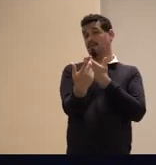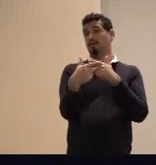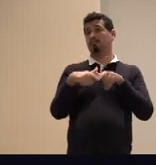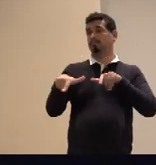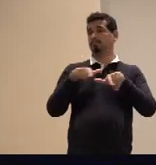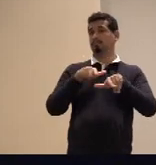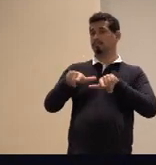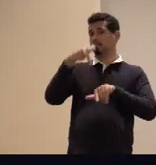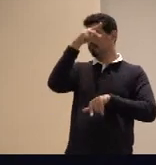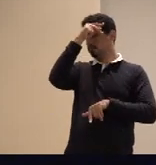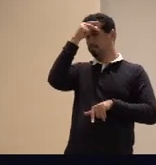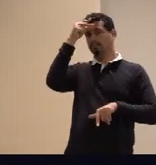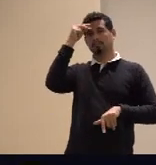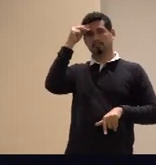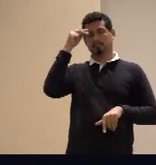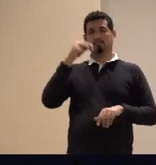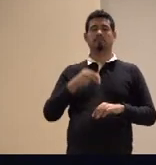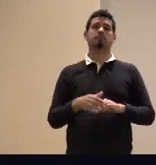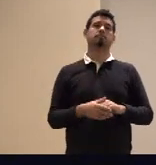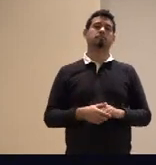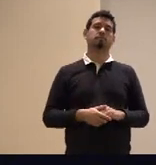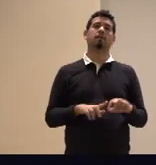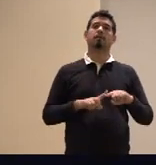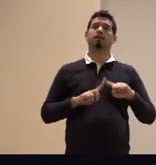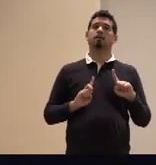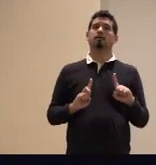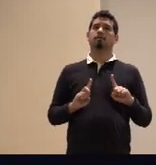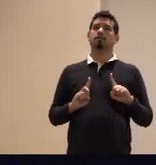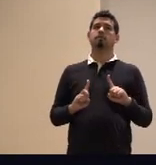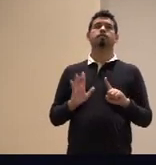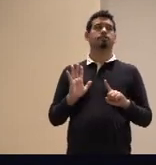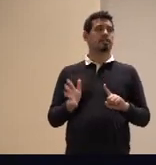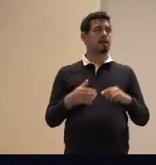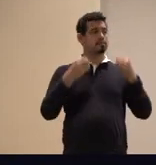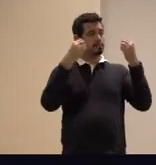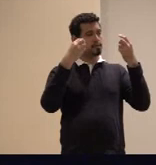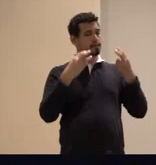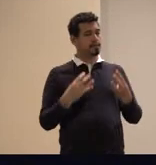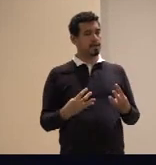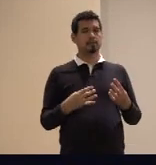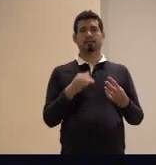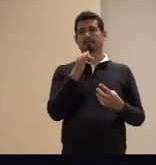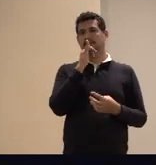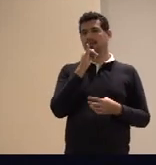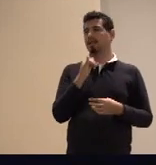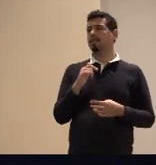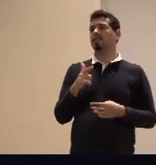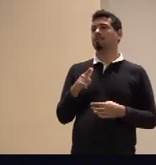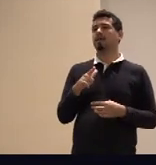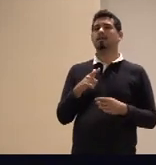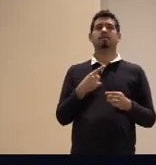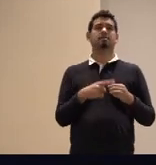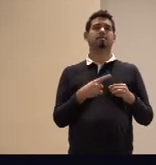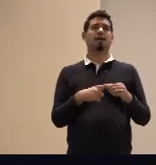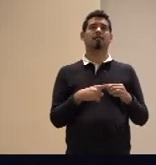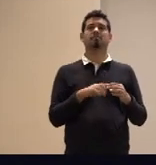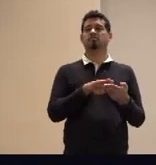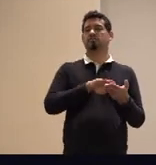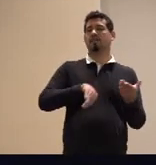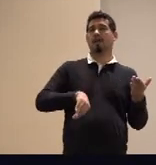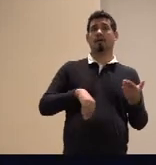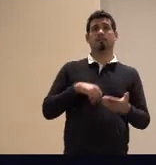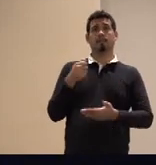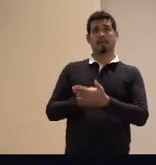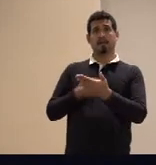serviço municipal. Tá? E aí, gente, foi falado, não exime o município da sua